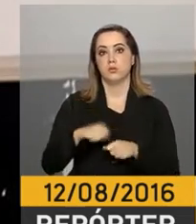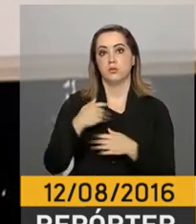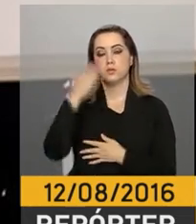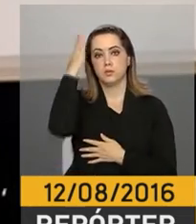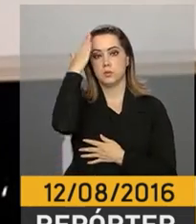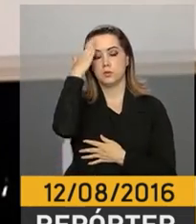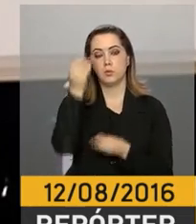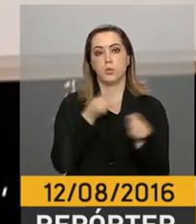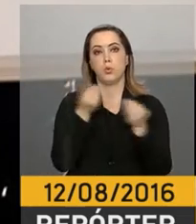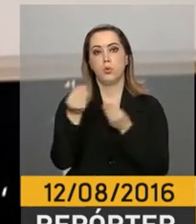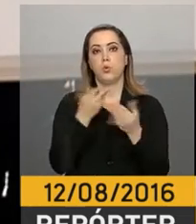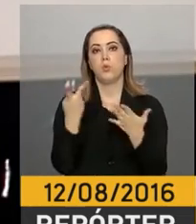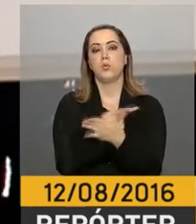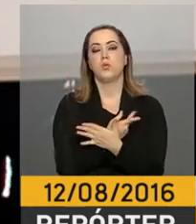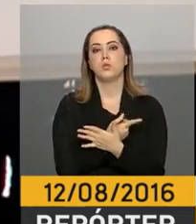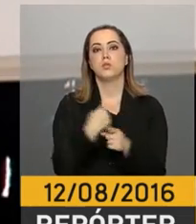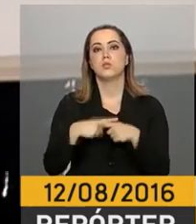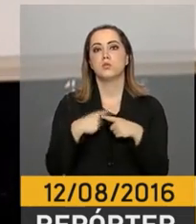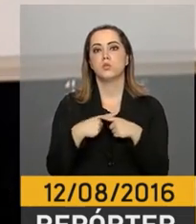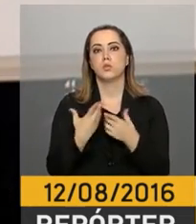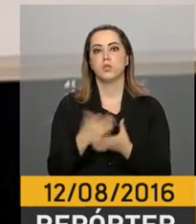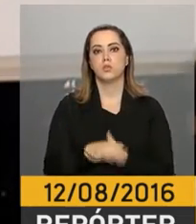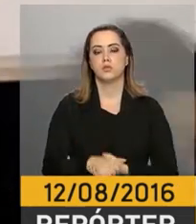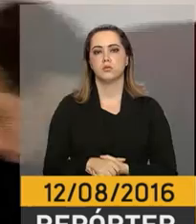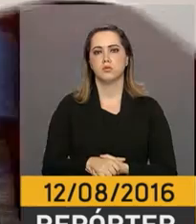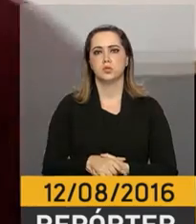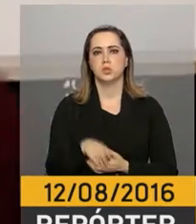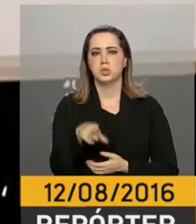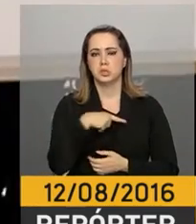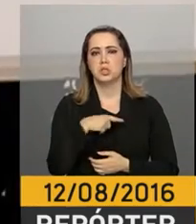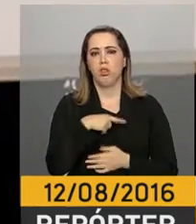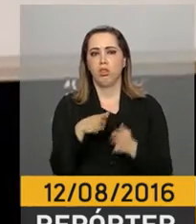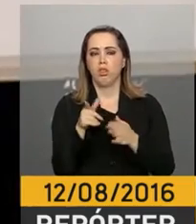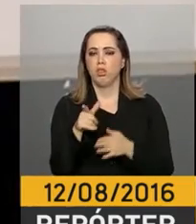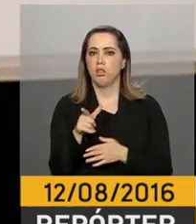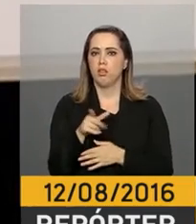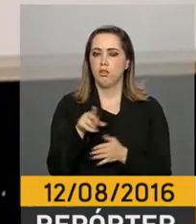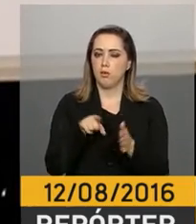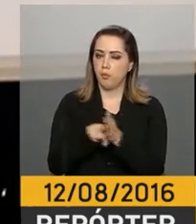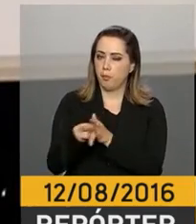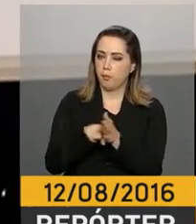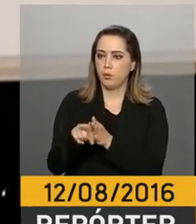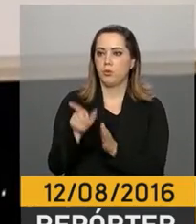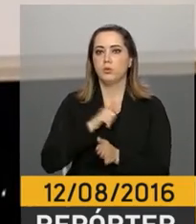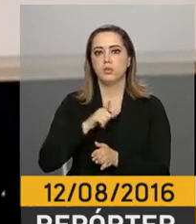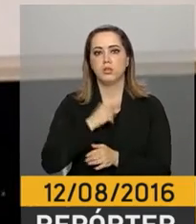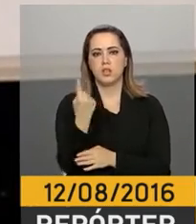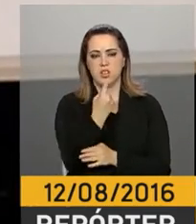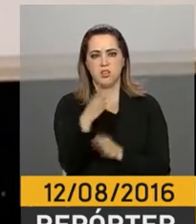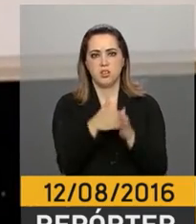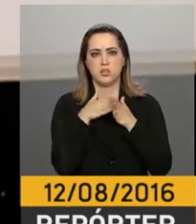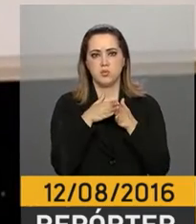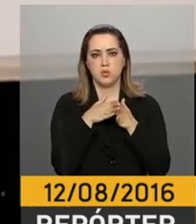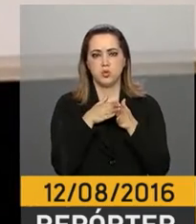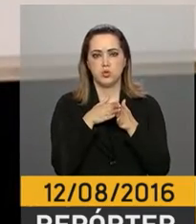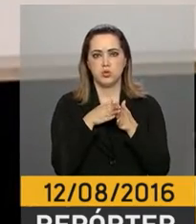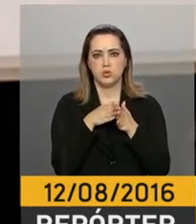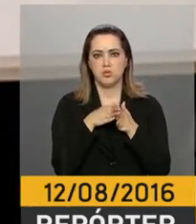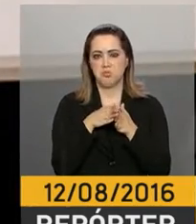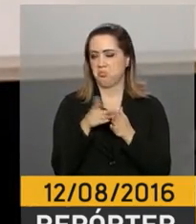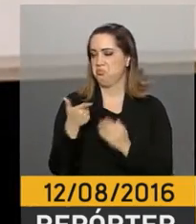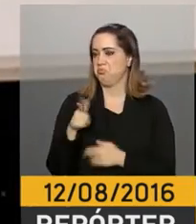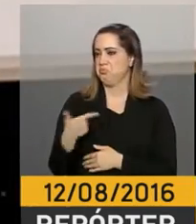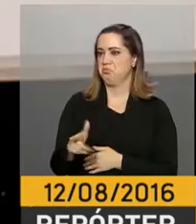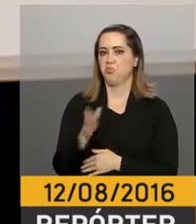e por que isso aconteceu. E mas qualquer... existe essa recomendação que eles não entrem nas comunidades, que eles circulem só pelas vias de grande... Não, existe, não